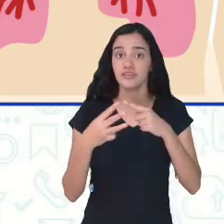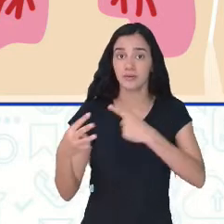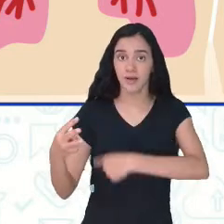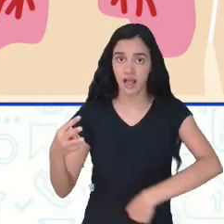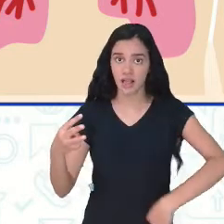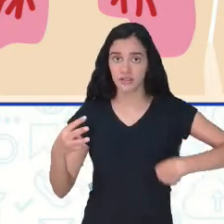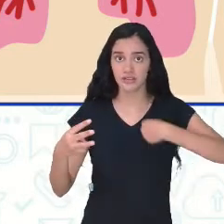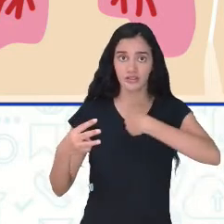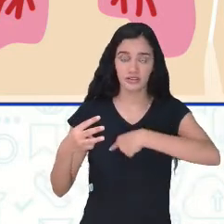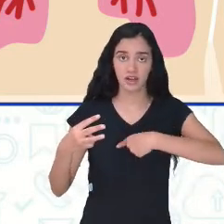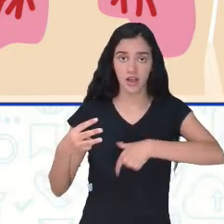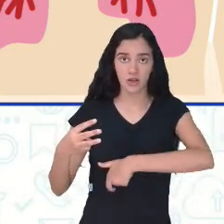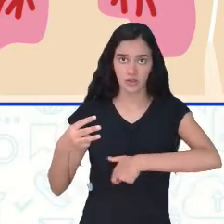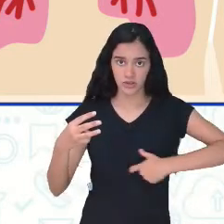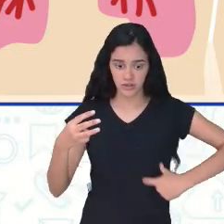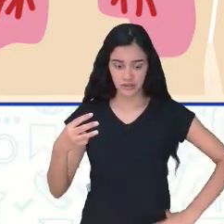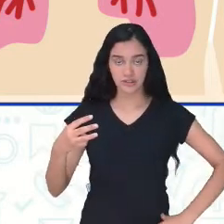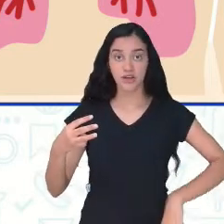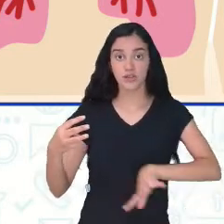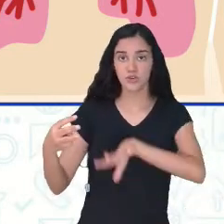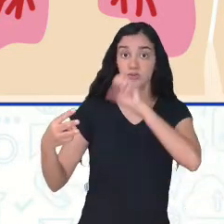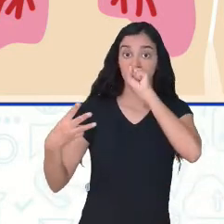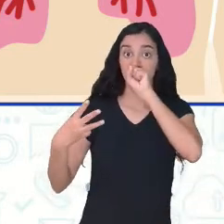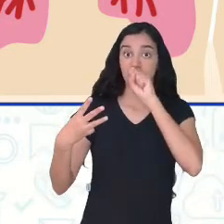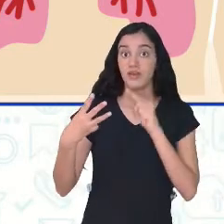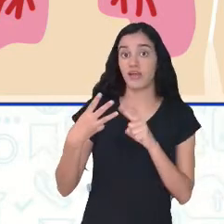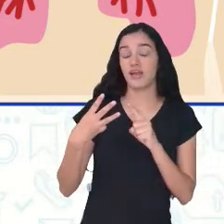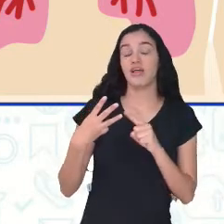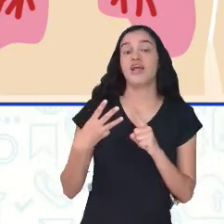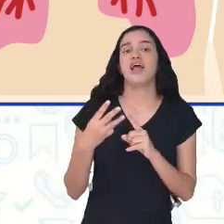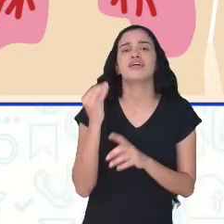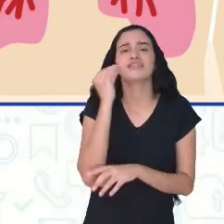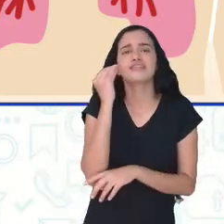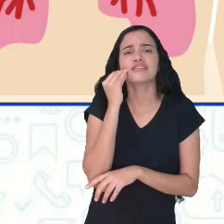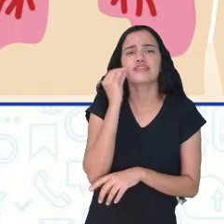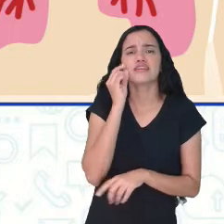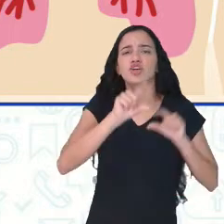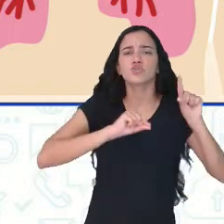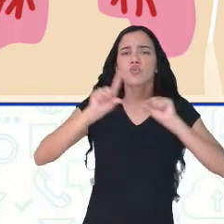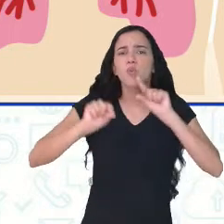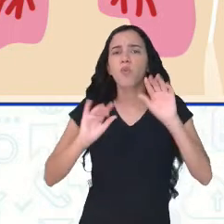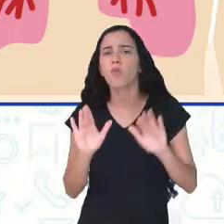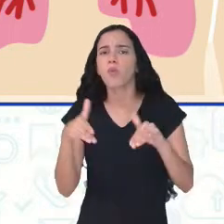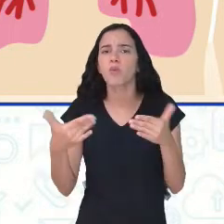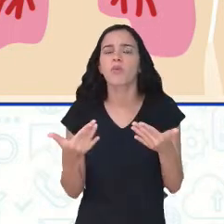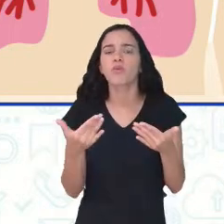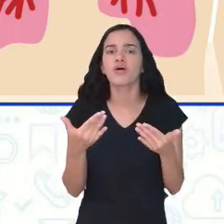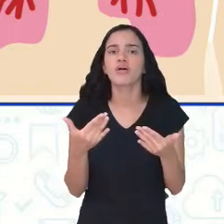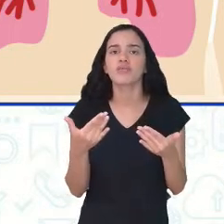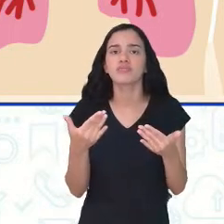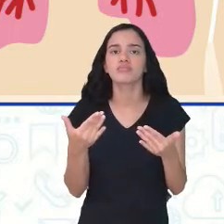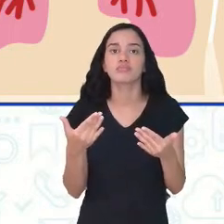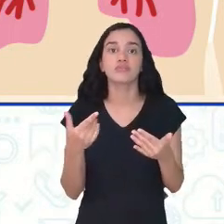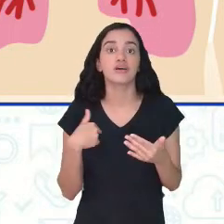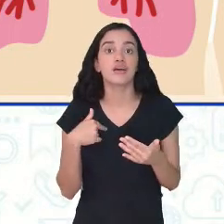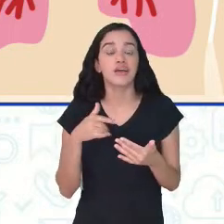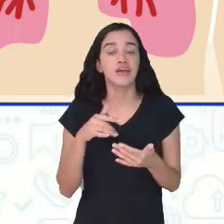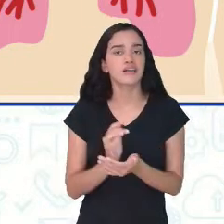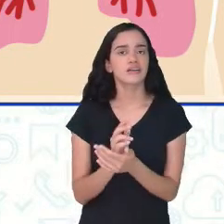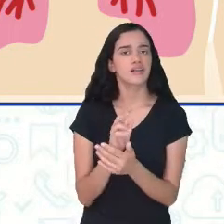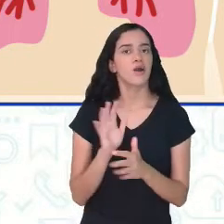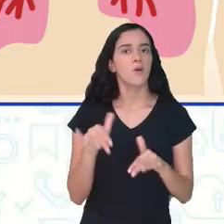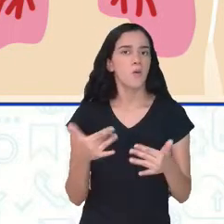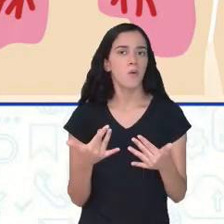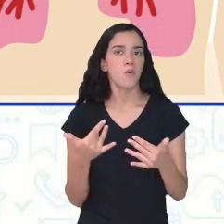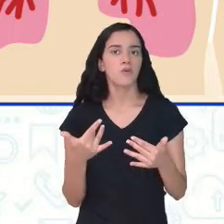sistema digestório e o respiratório. Tenta aí escolher qual é o que você quer. Se você quer fazer bem grande, do seu tamanho normal, deita aí em cima